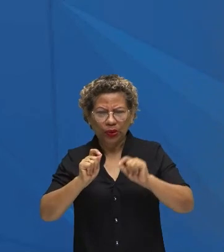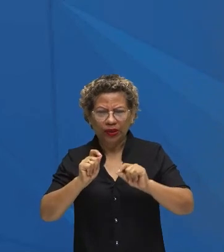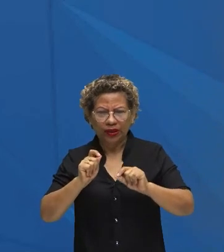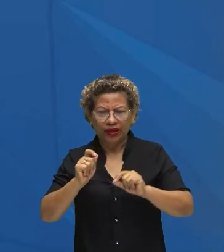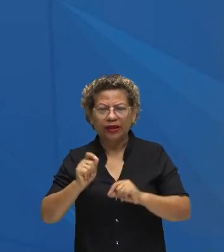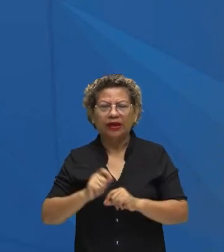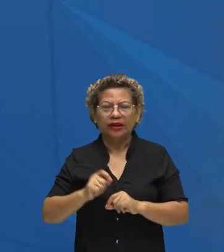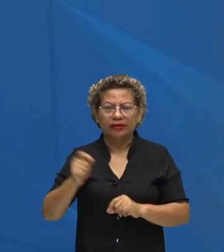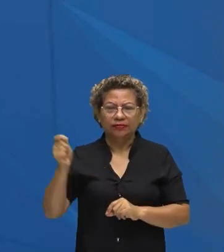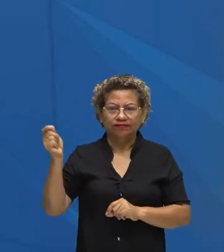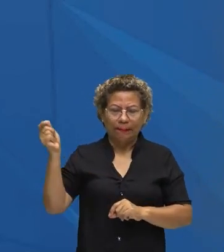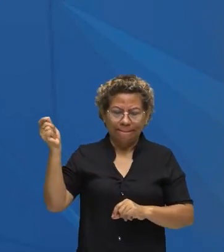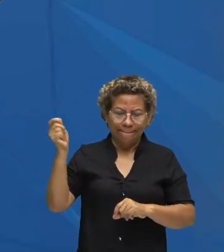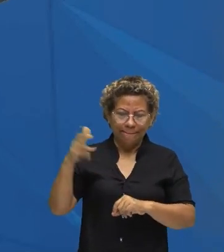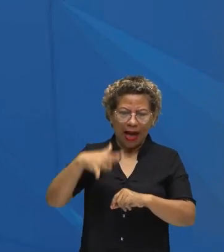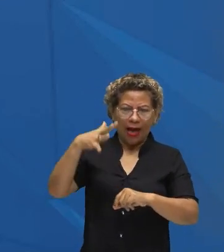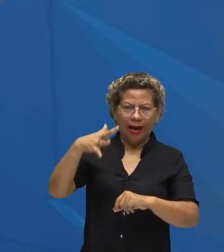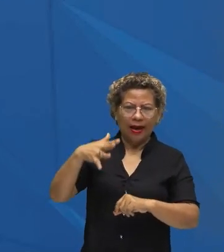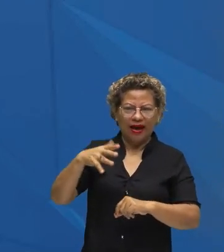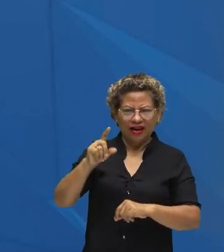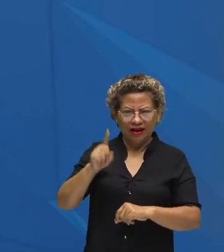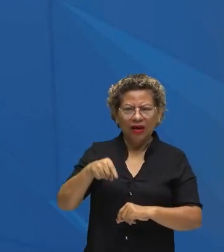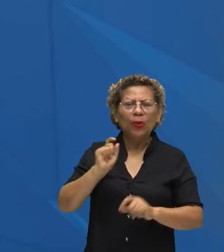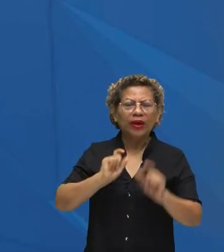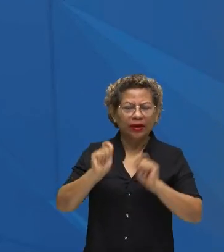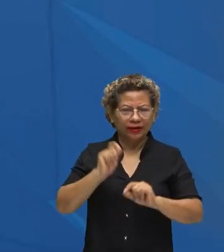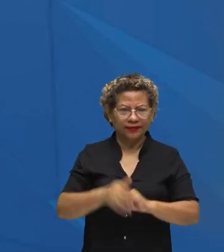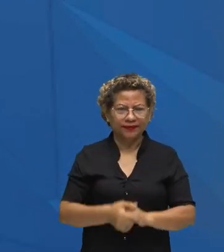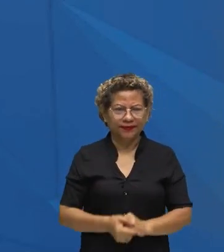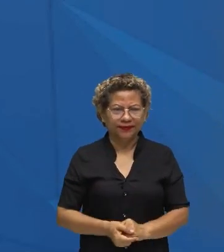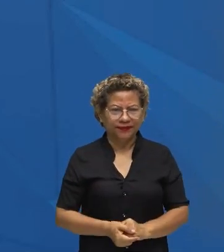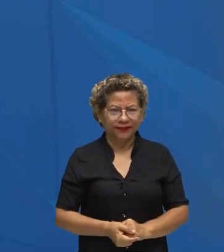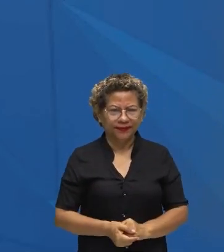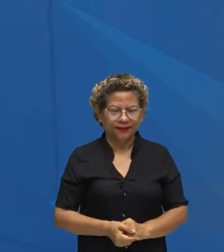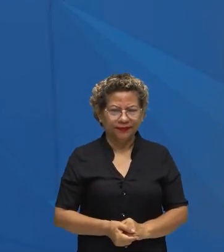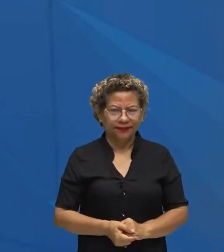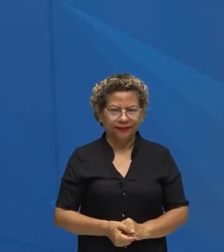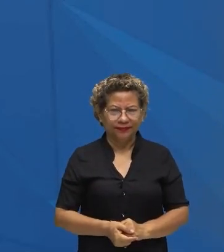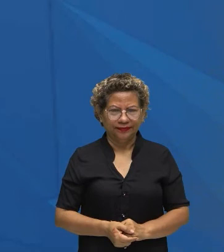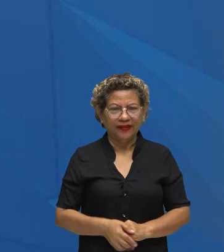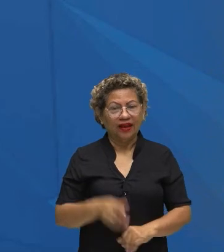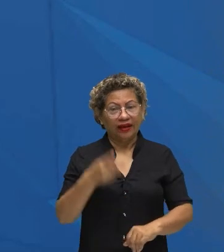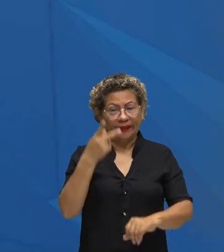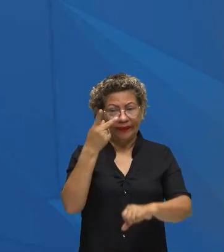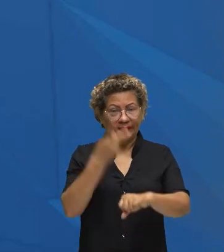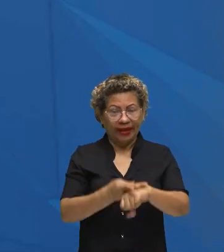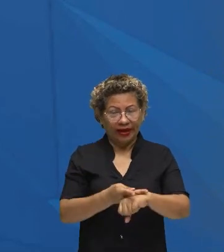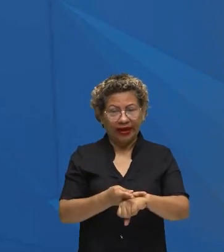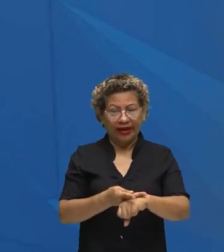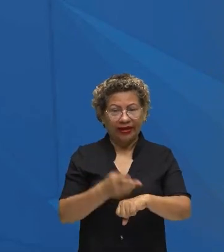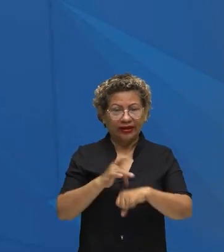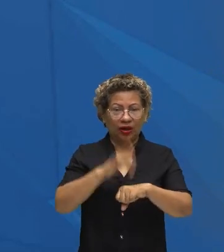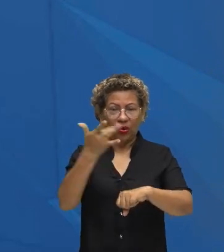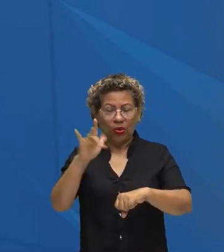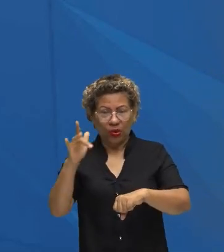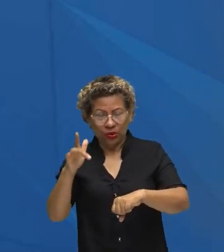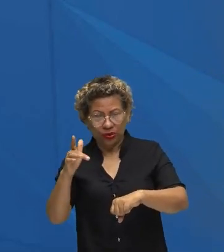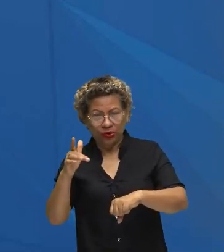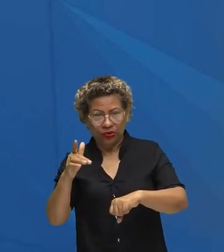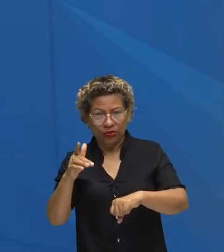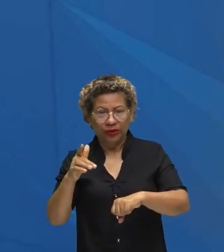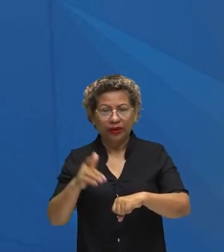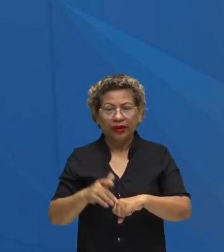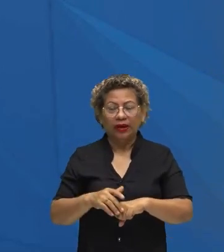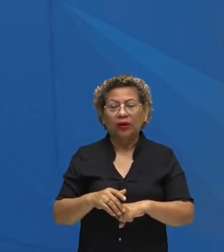Para a gente ter aqui aquela competição. Nem tudo que reluz é prata, ouro ou bronze? Quiz